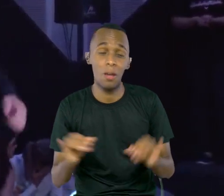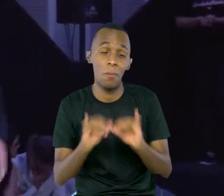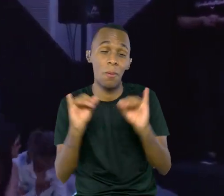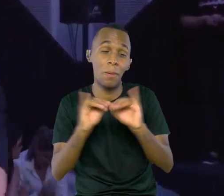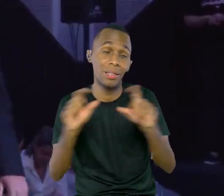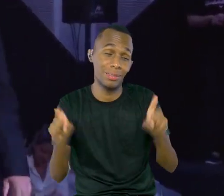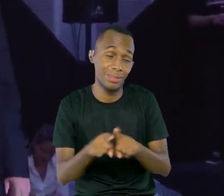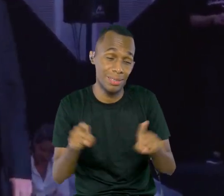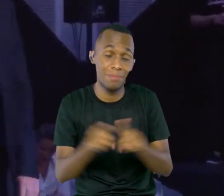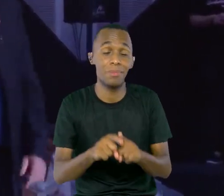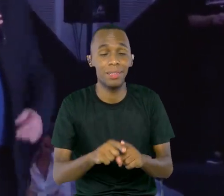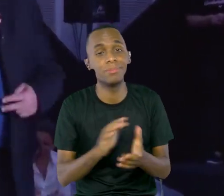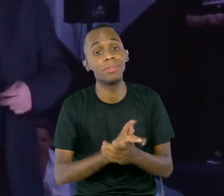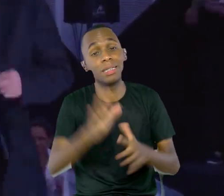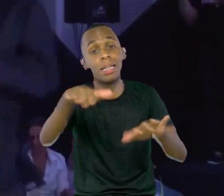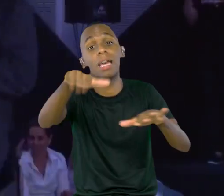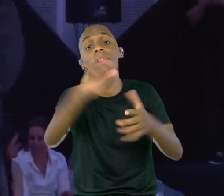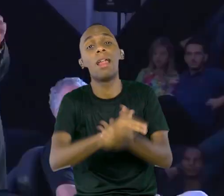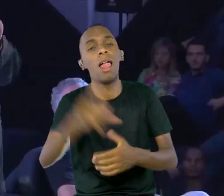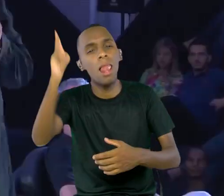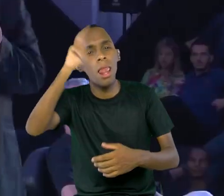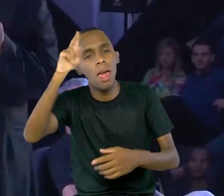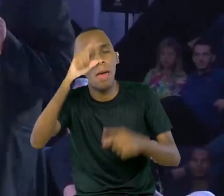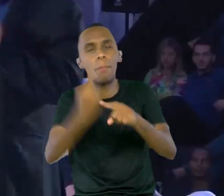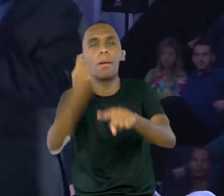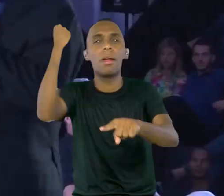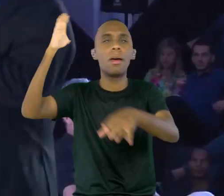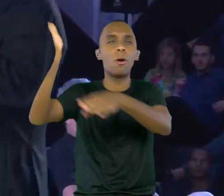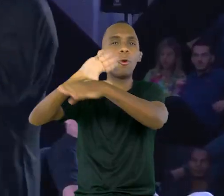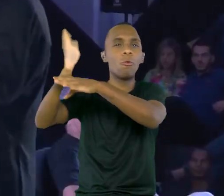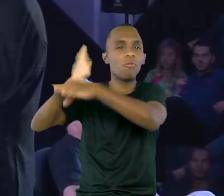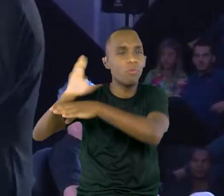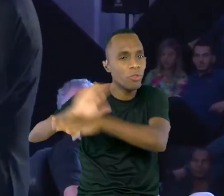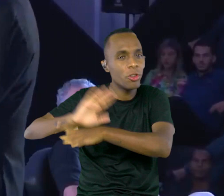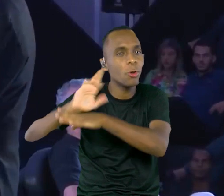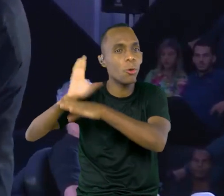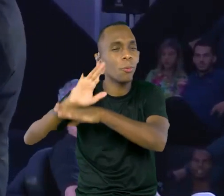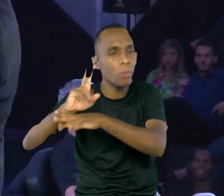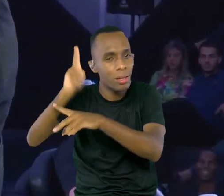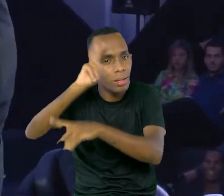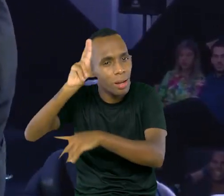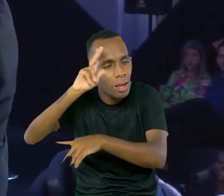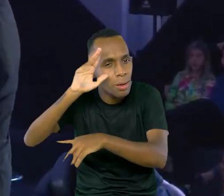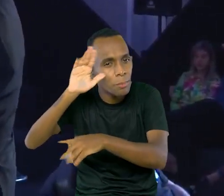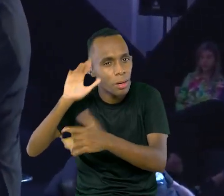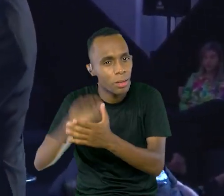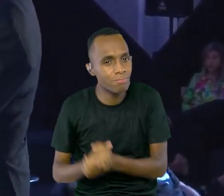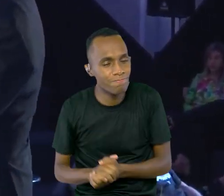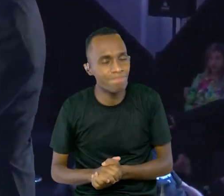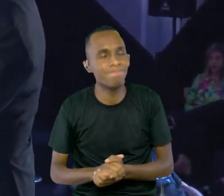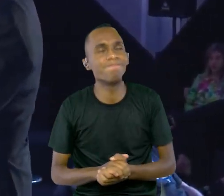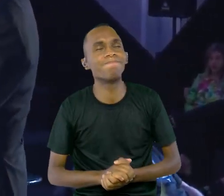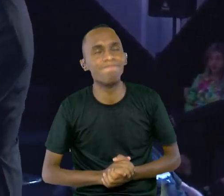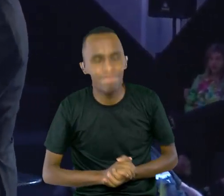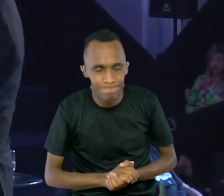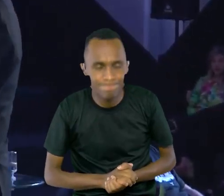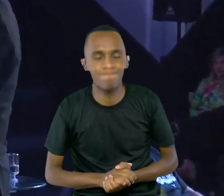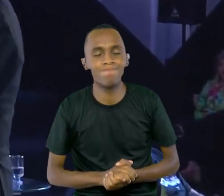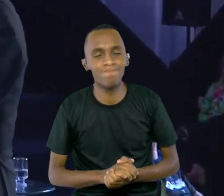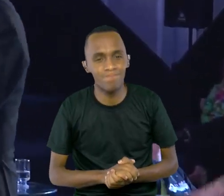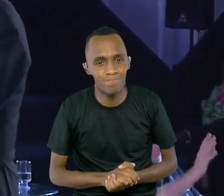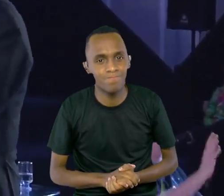Uma hora eu fiz uma bobagem que você não faz ideia. Disse, gente, lembra daquela cena do filme ET, do voo das bicicletas?